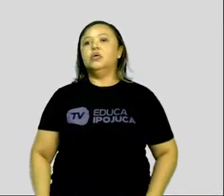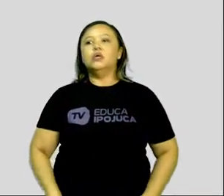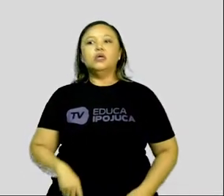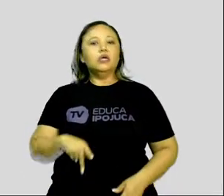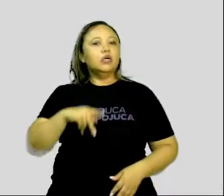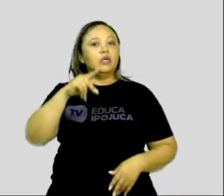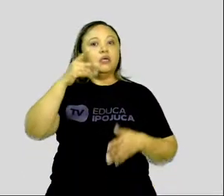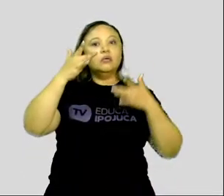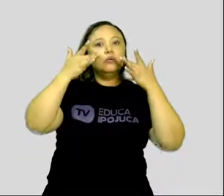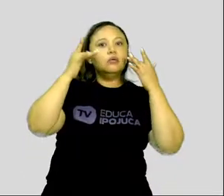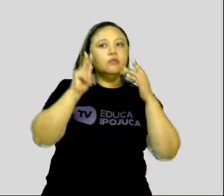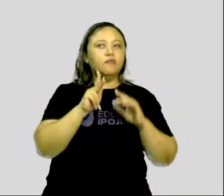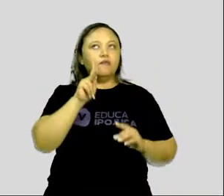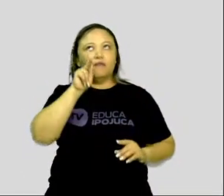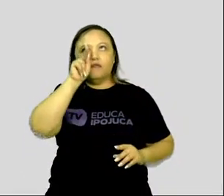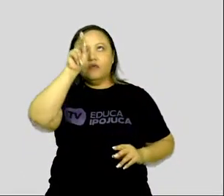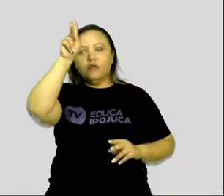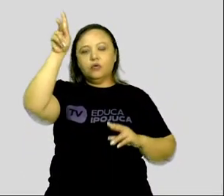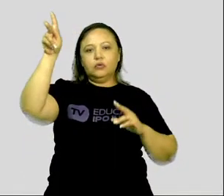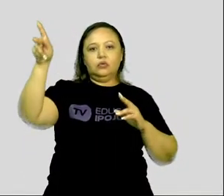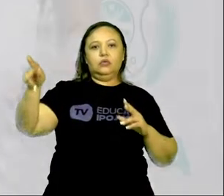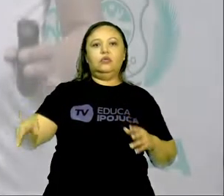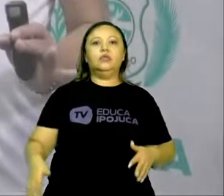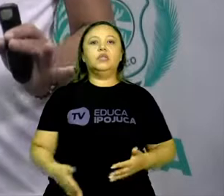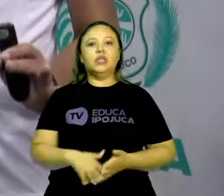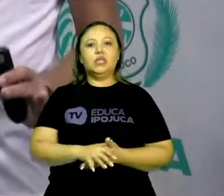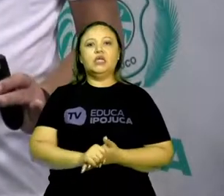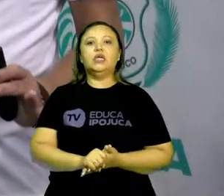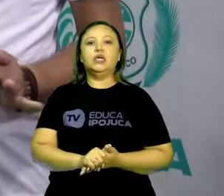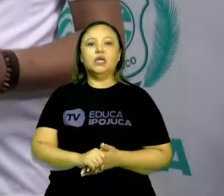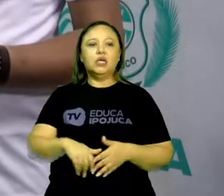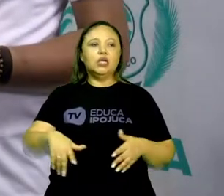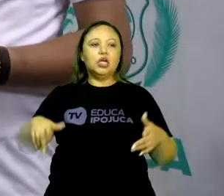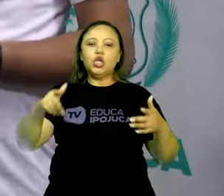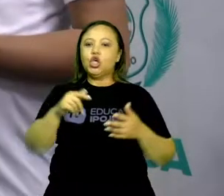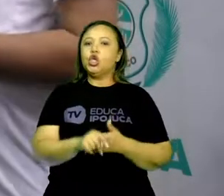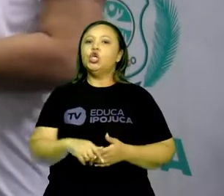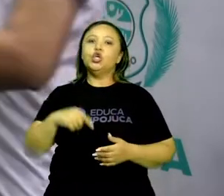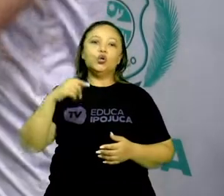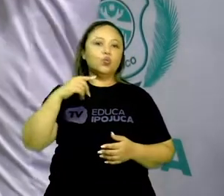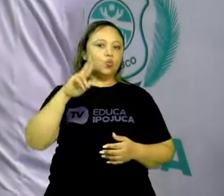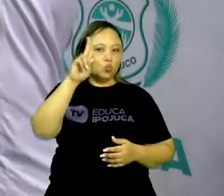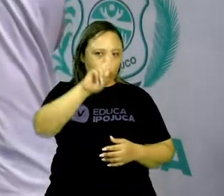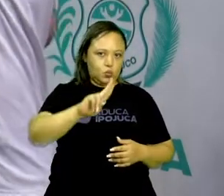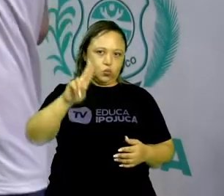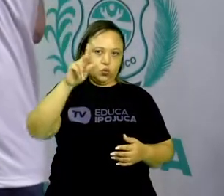exagerada, uso de música incidental. Vamos traduzir isso, bem bacaninha.